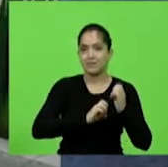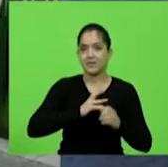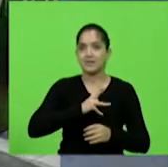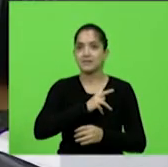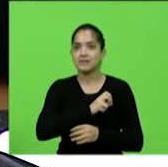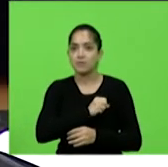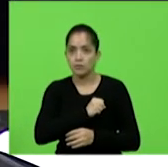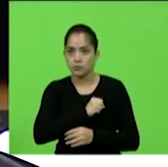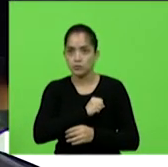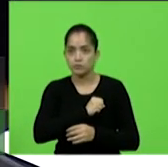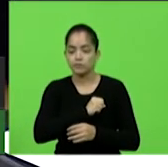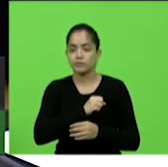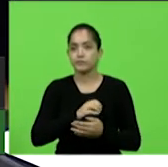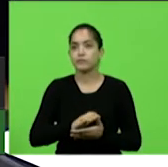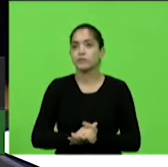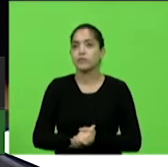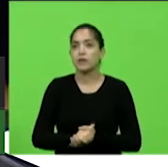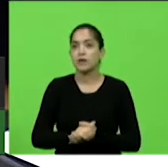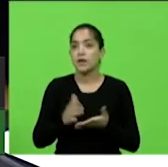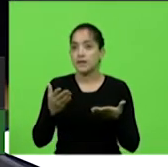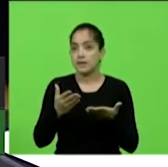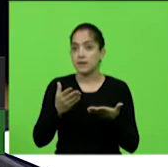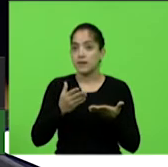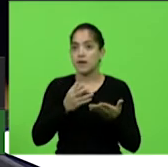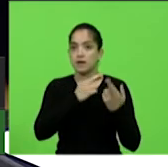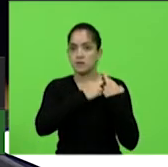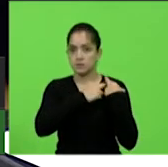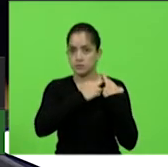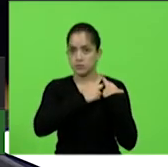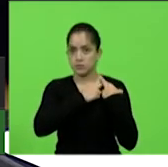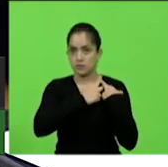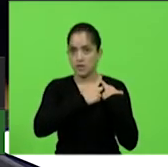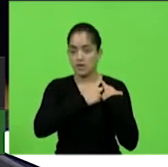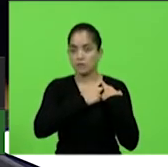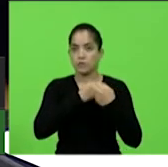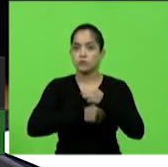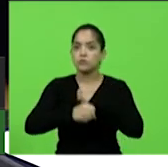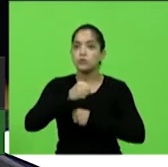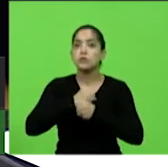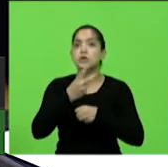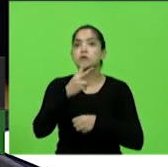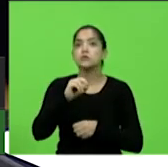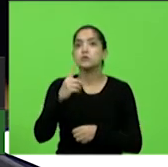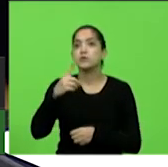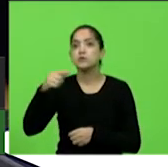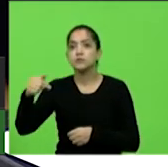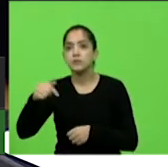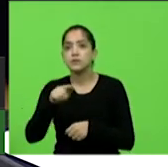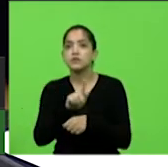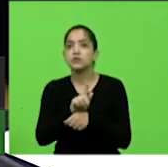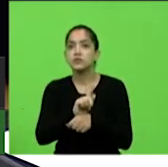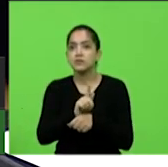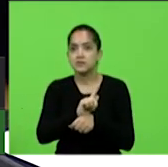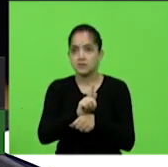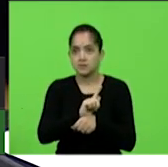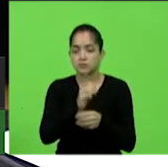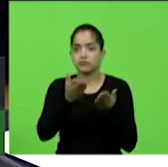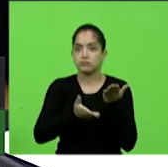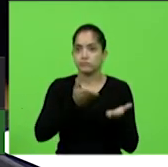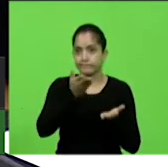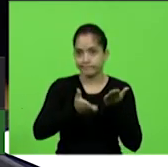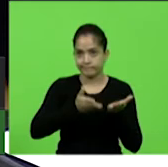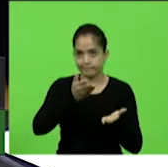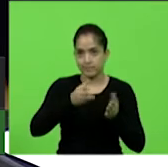OZZ Saúde, que é responsável, todos sabem, desde 2017, pela gestão do atendimento do serviço móvel de